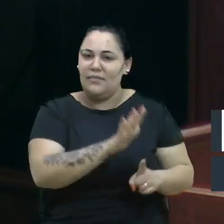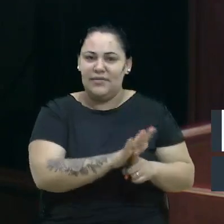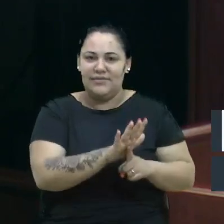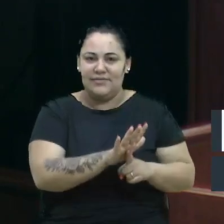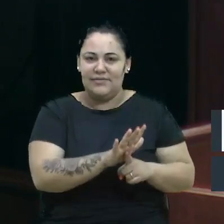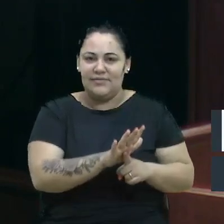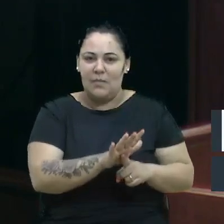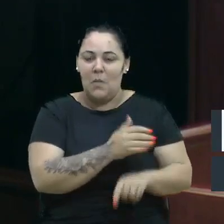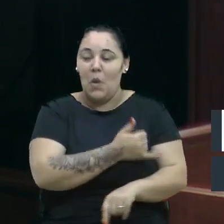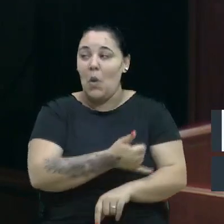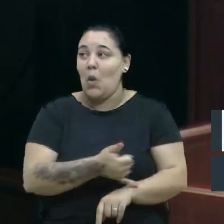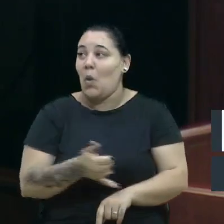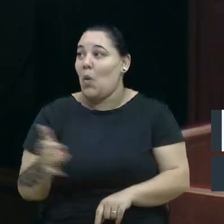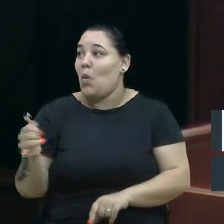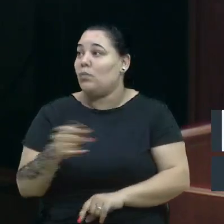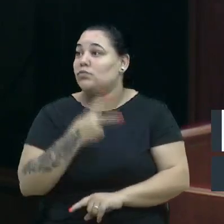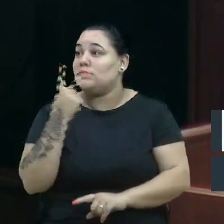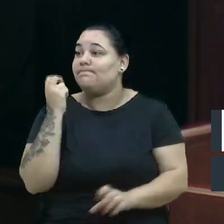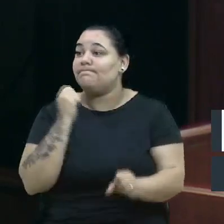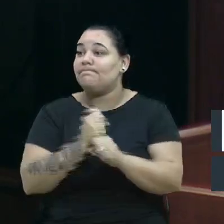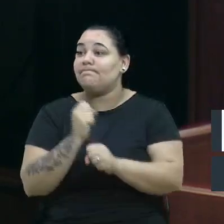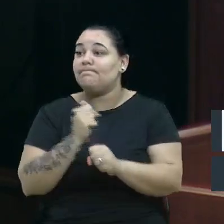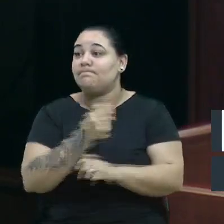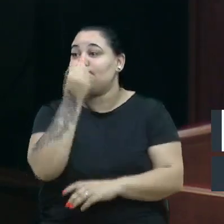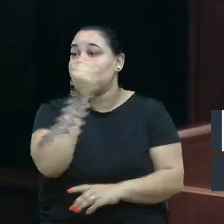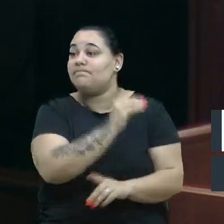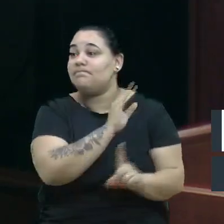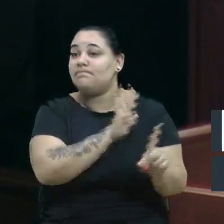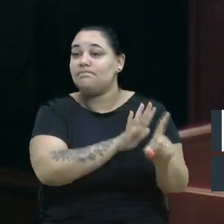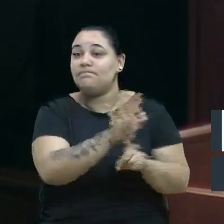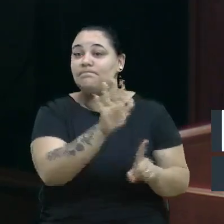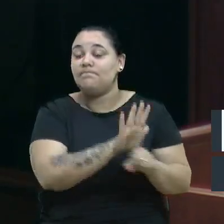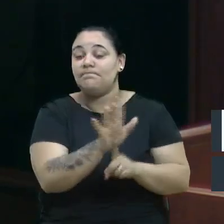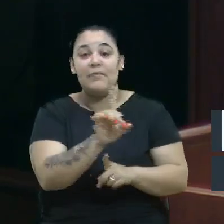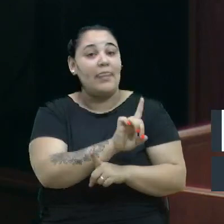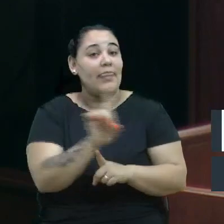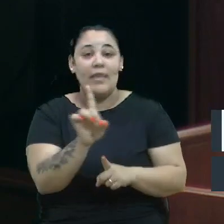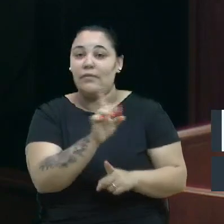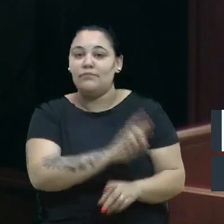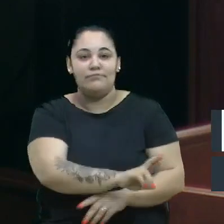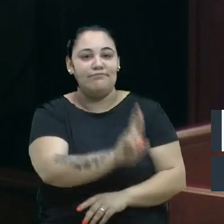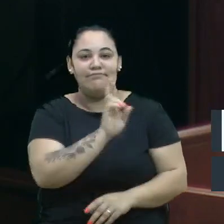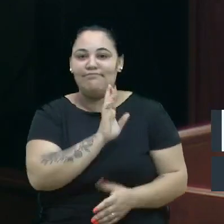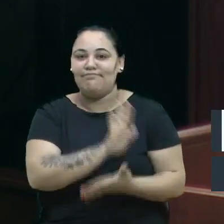passa 2 anos, essa demanda é sequer respondida.